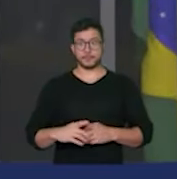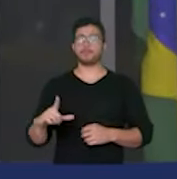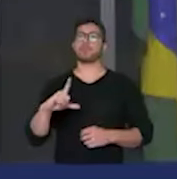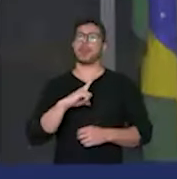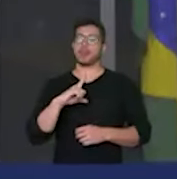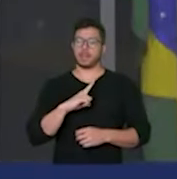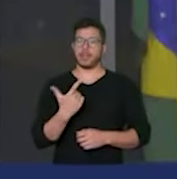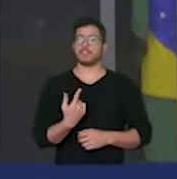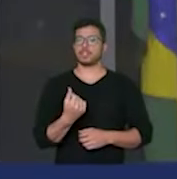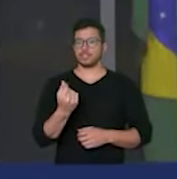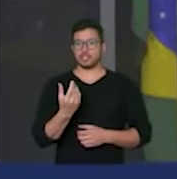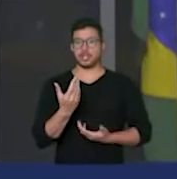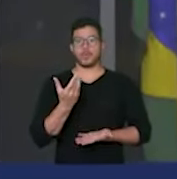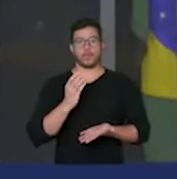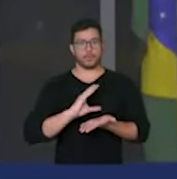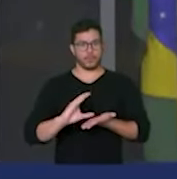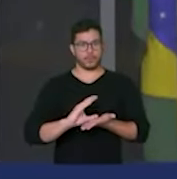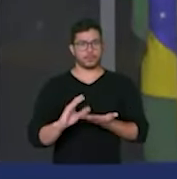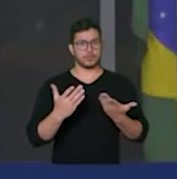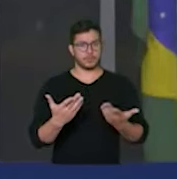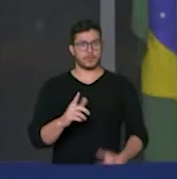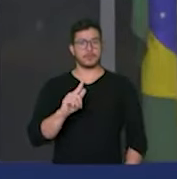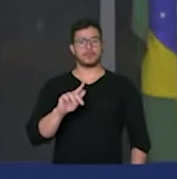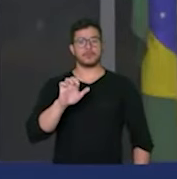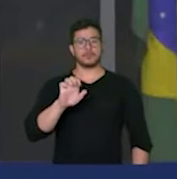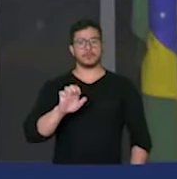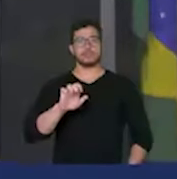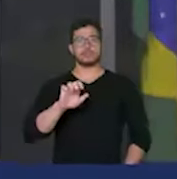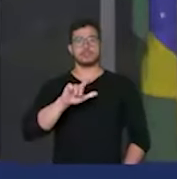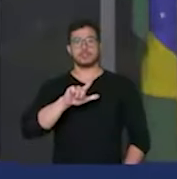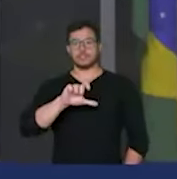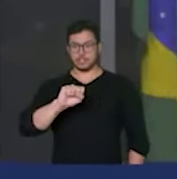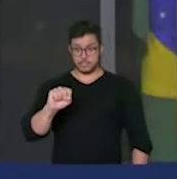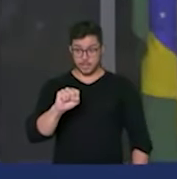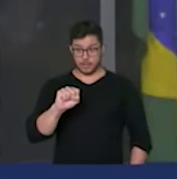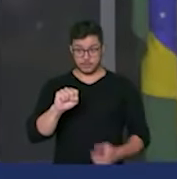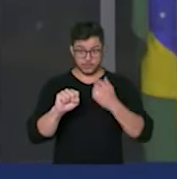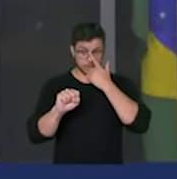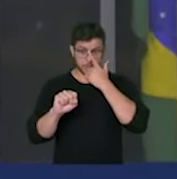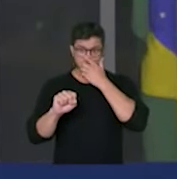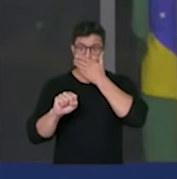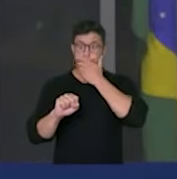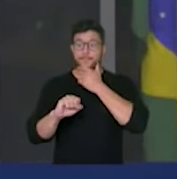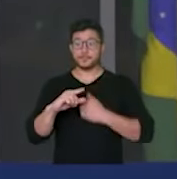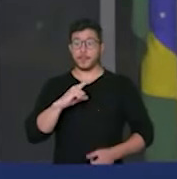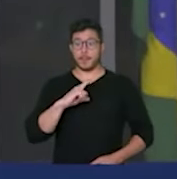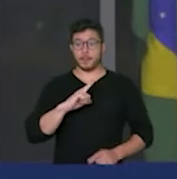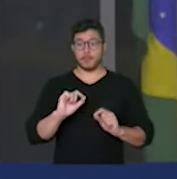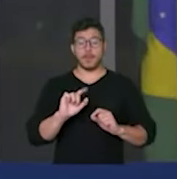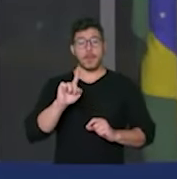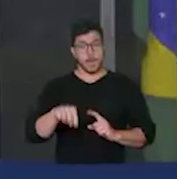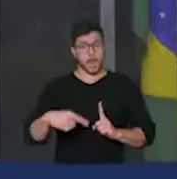mal planejado. Os gels que o deputado Afonso Rahn citou aqui, incluiu no Plano Nacional de Esporte como exemplo, é uma das